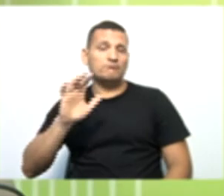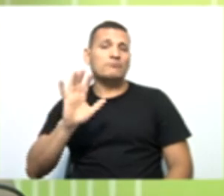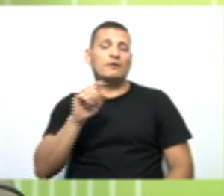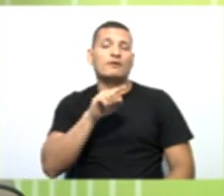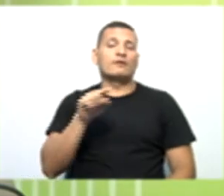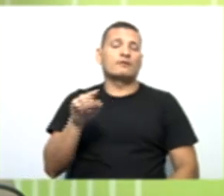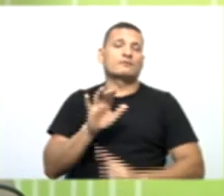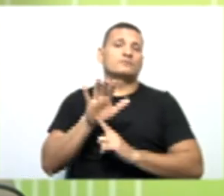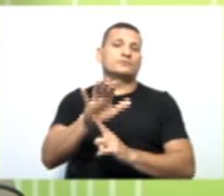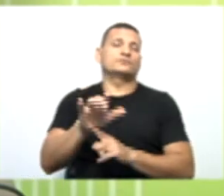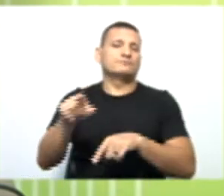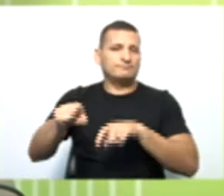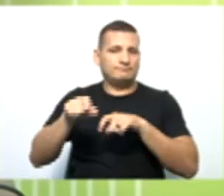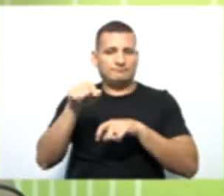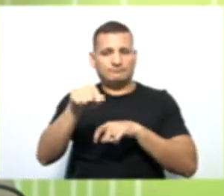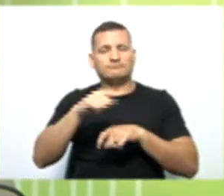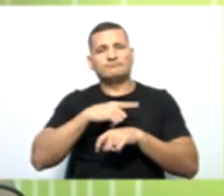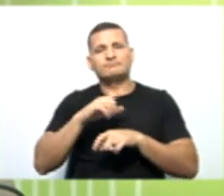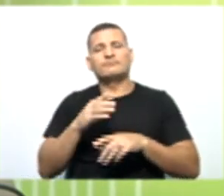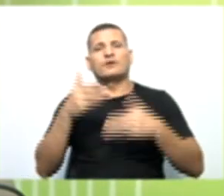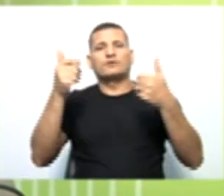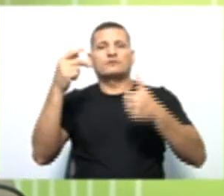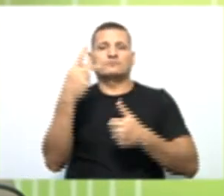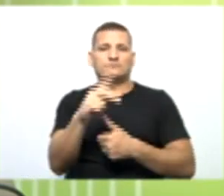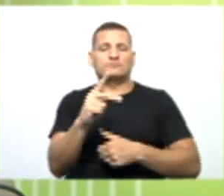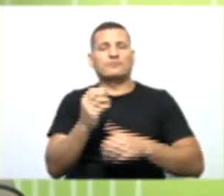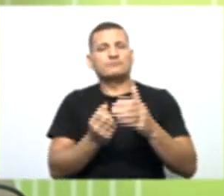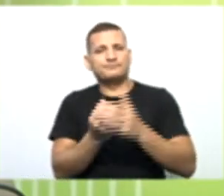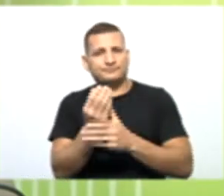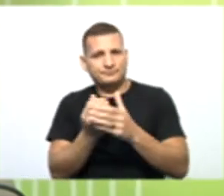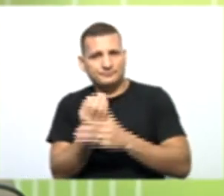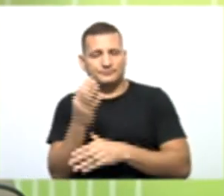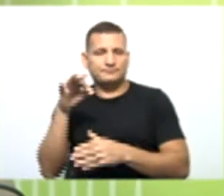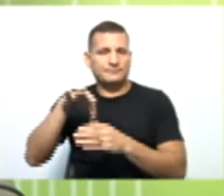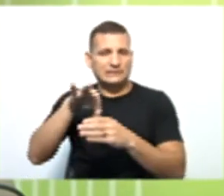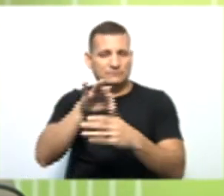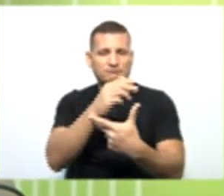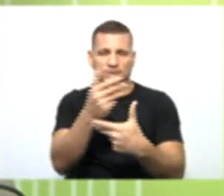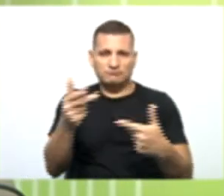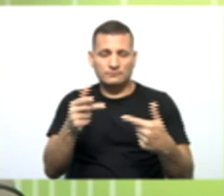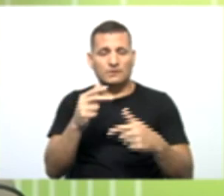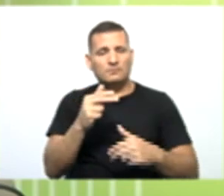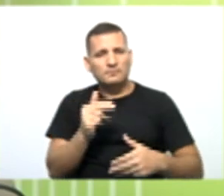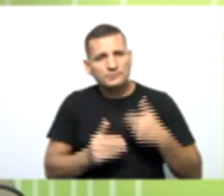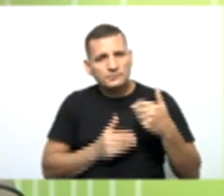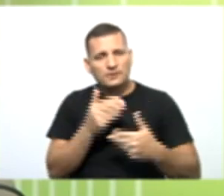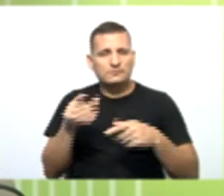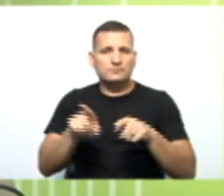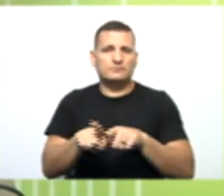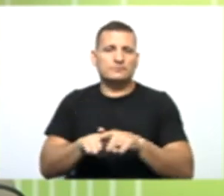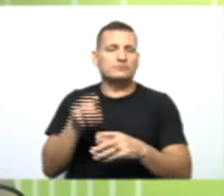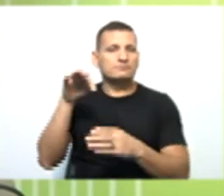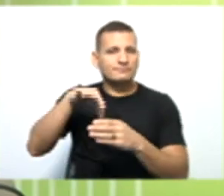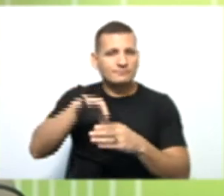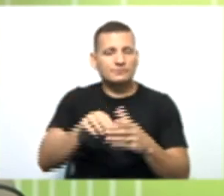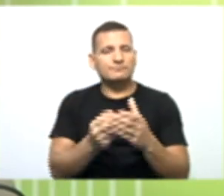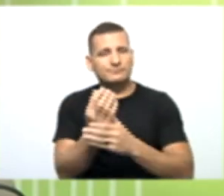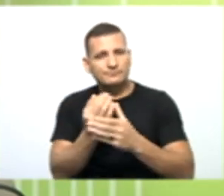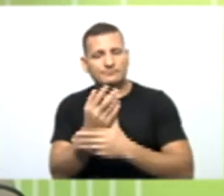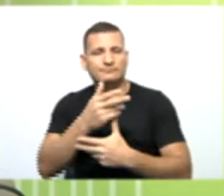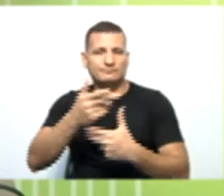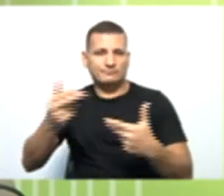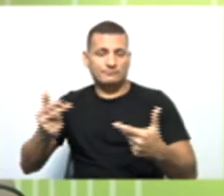ajudam o produtor a melhorar a sua produção, a melhorar o processo de produção. São instituições que